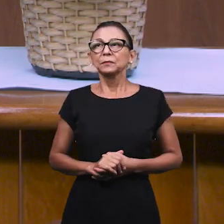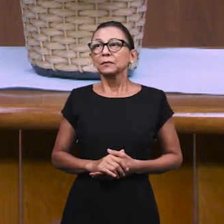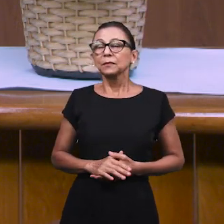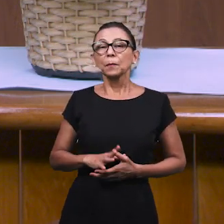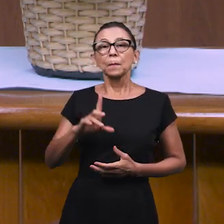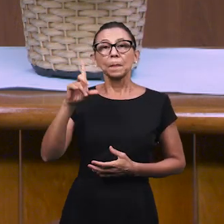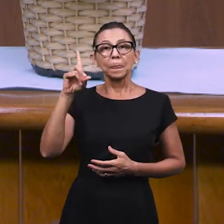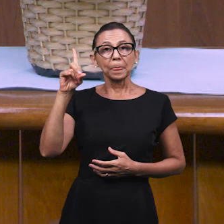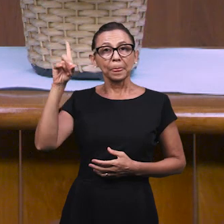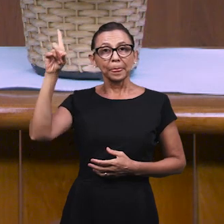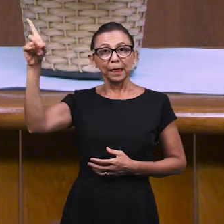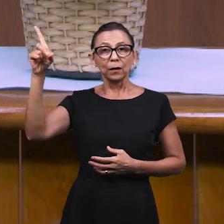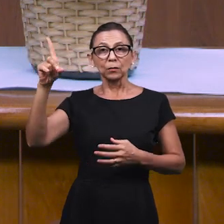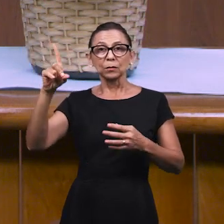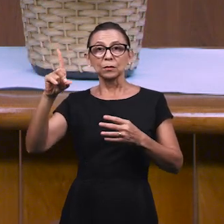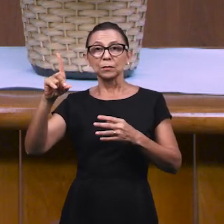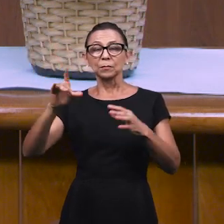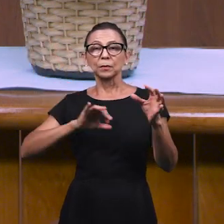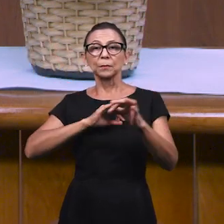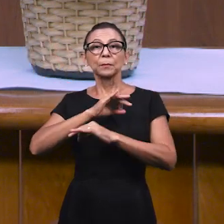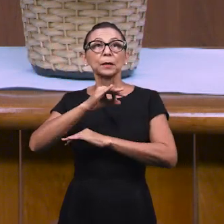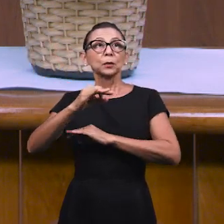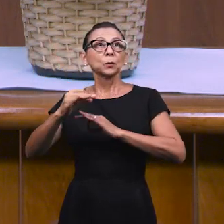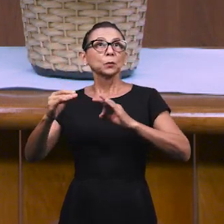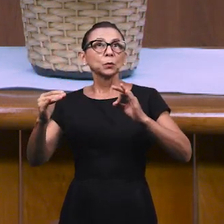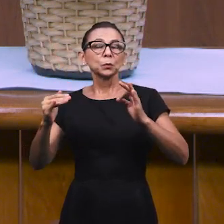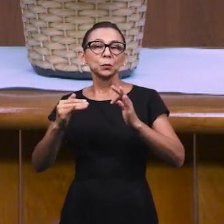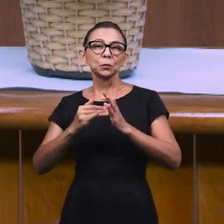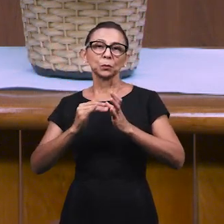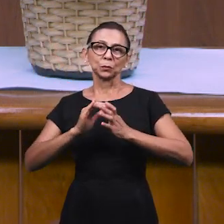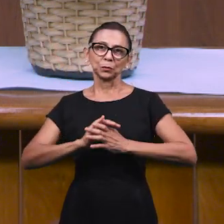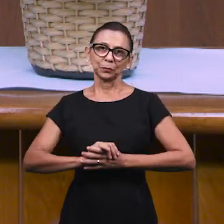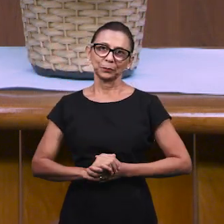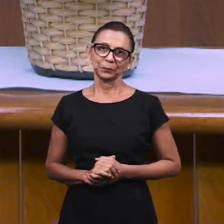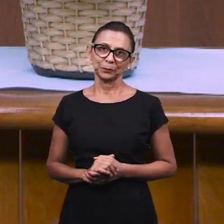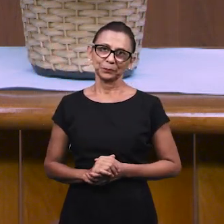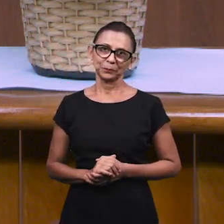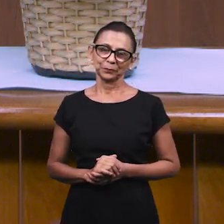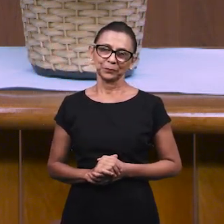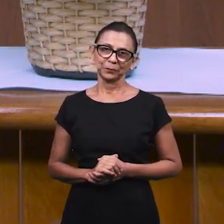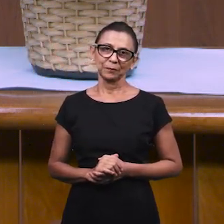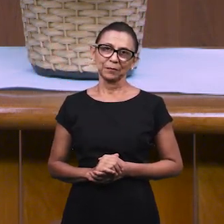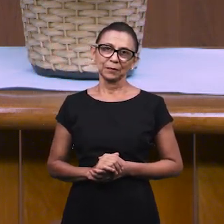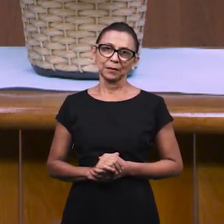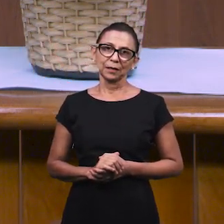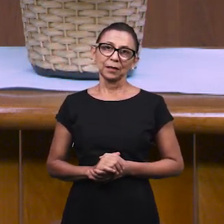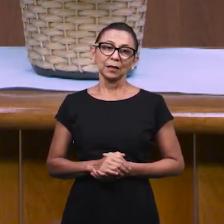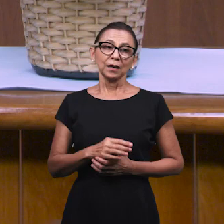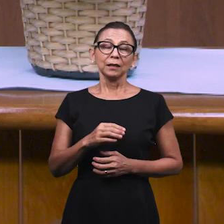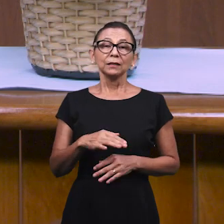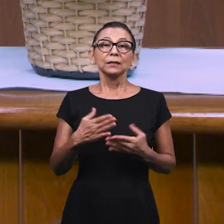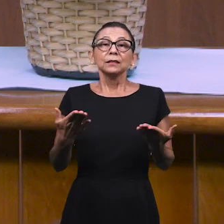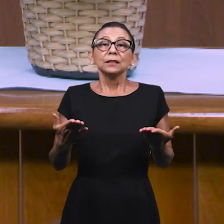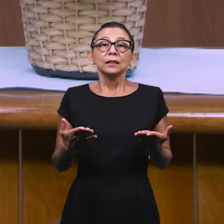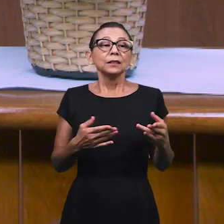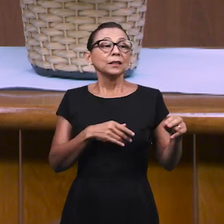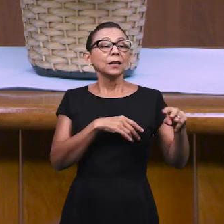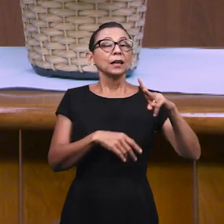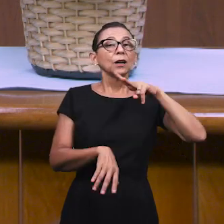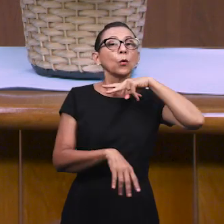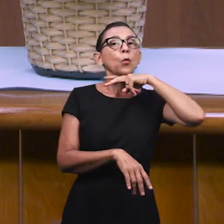nós procurarmos na Bíblia, não acharemos nada que a serpente tenha dado ao homem. Nenhum favor, nenhum benefício que ela